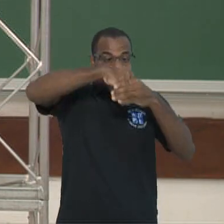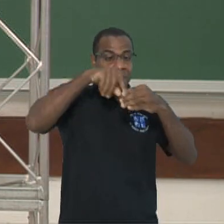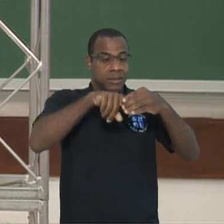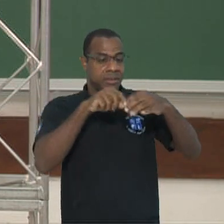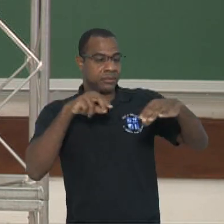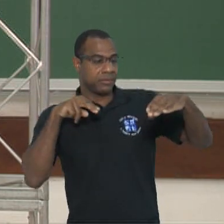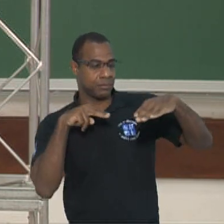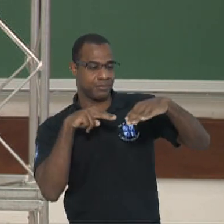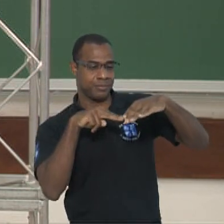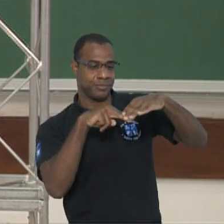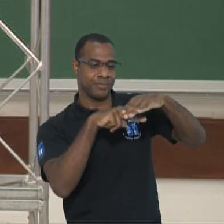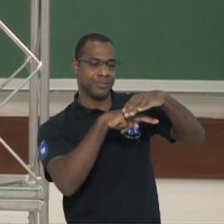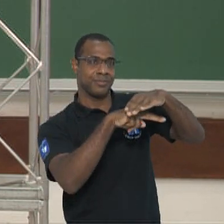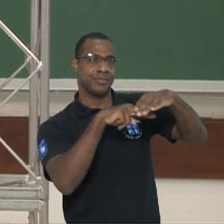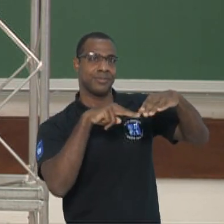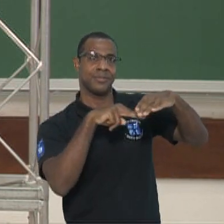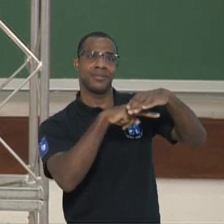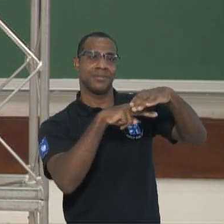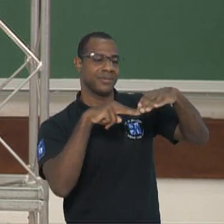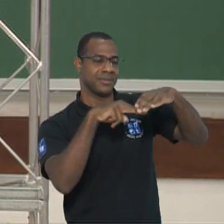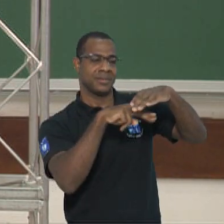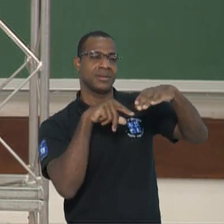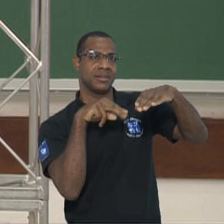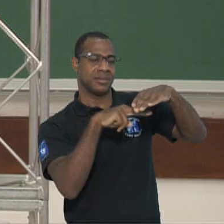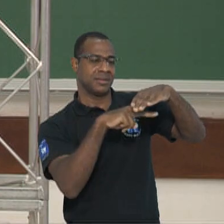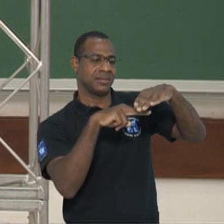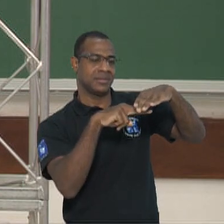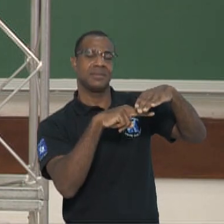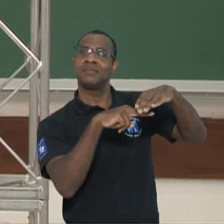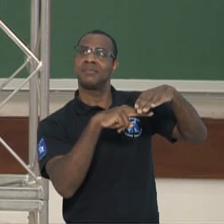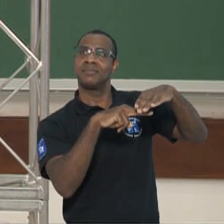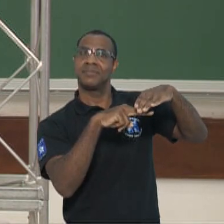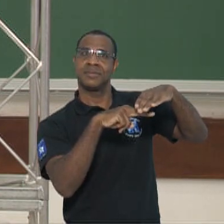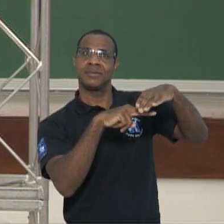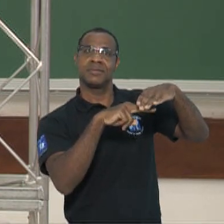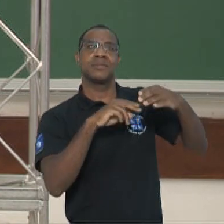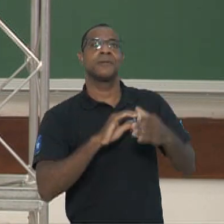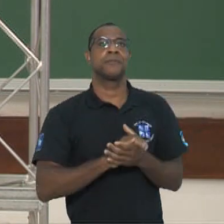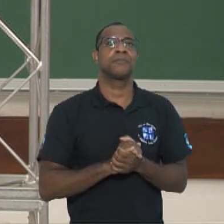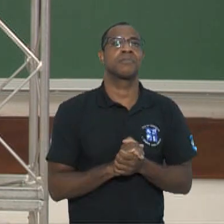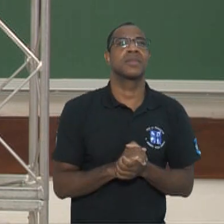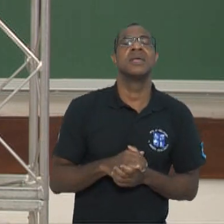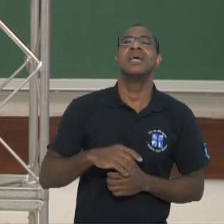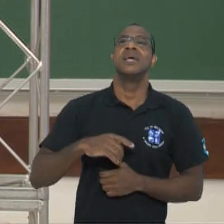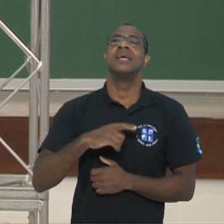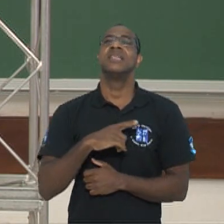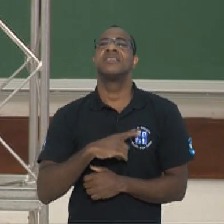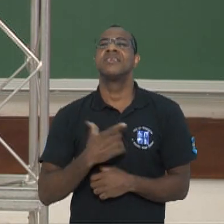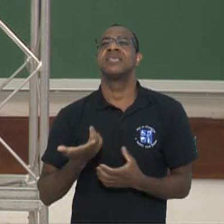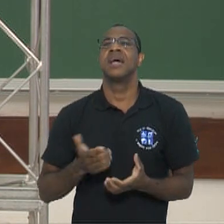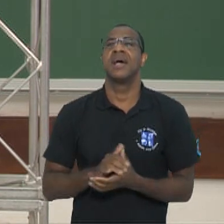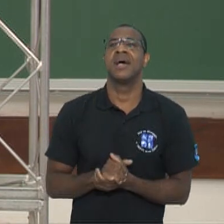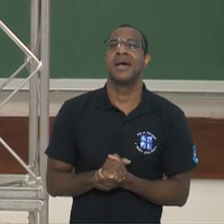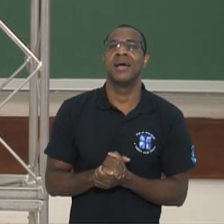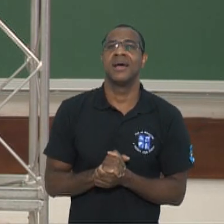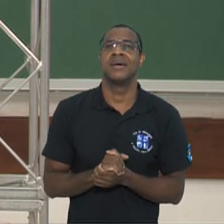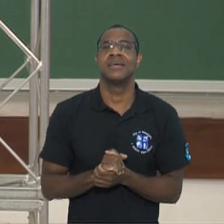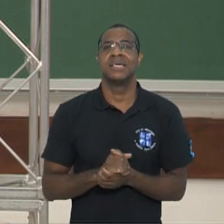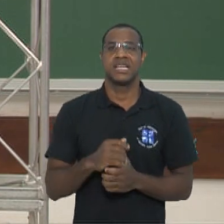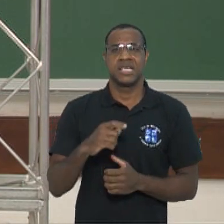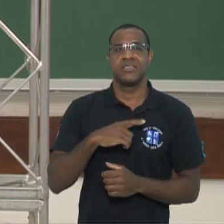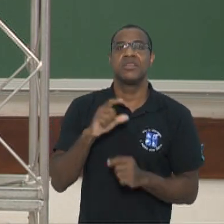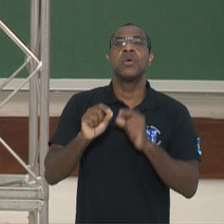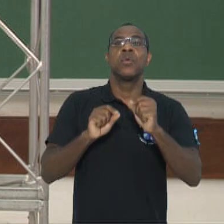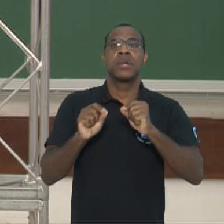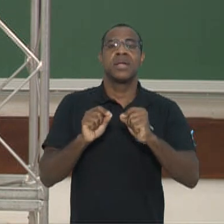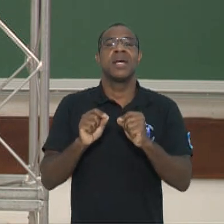ou o sarcófago, depende quem é o cara, como diz o outro. Se é mais poderoso é o faraó, enfim, se é um sacerdote, quem é que foi